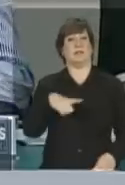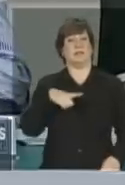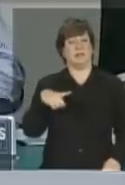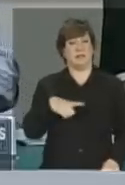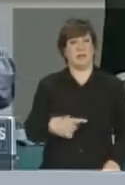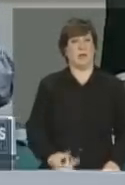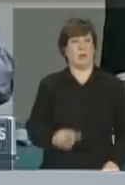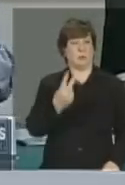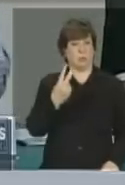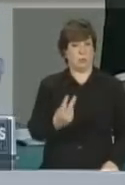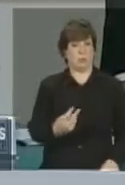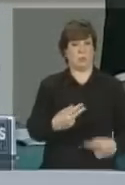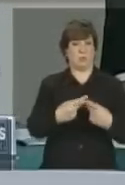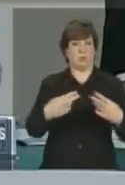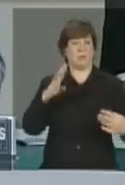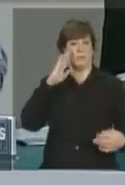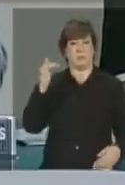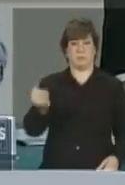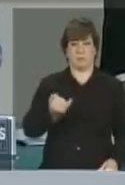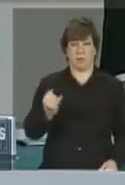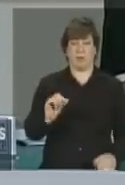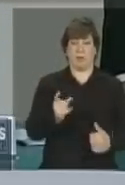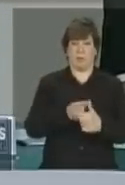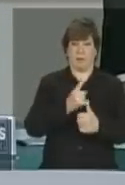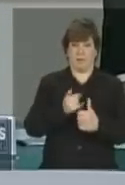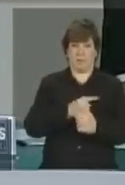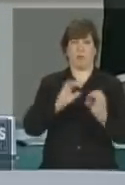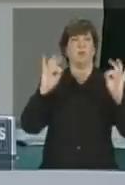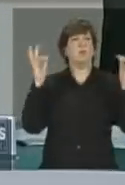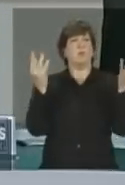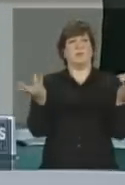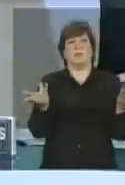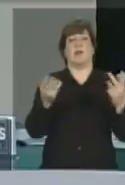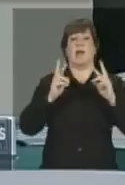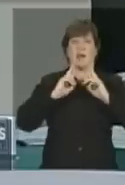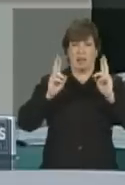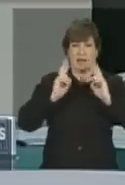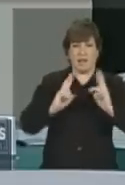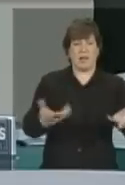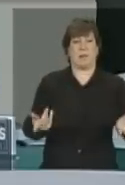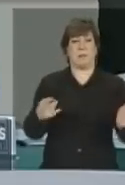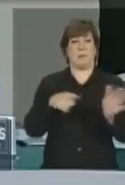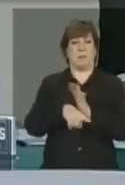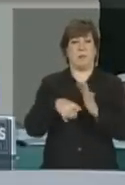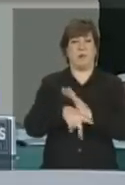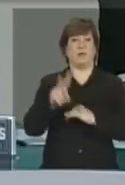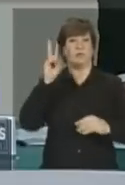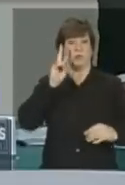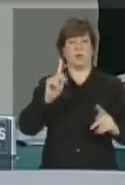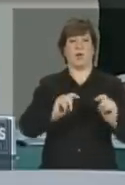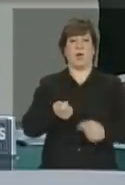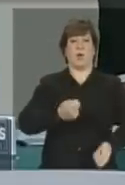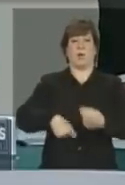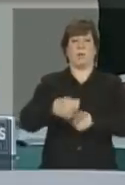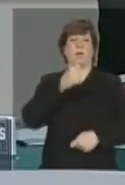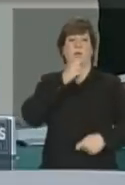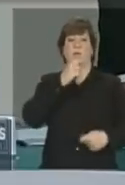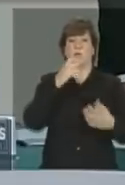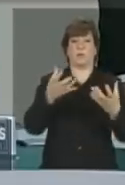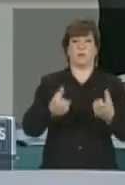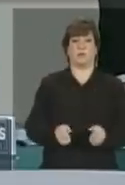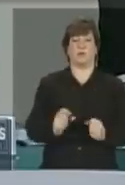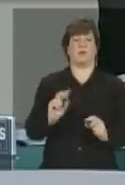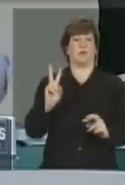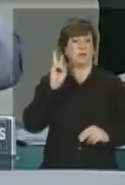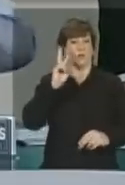leituras muito importantes. Uma é que todo mundo reclama, todo mundo questiona, que a economia não recepciona a questão do desenvolvimento